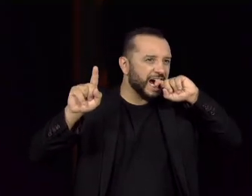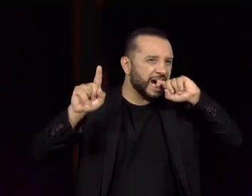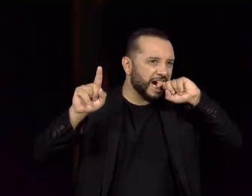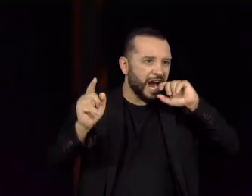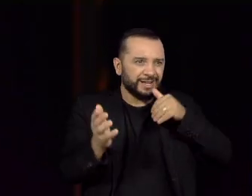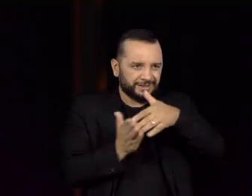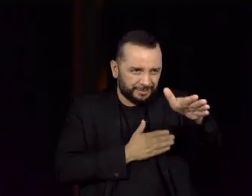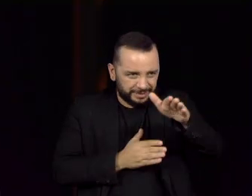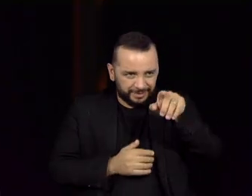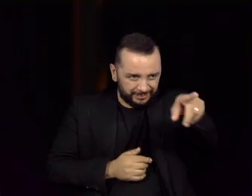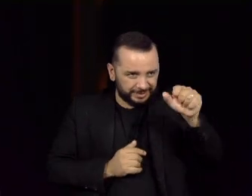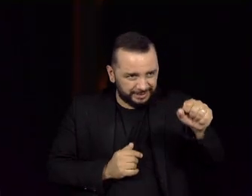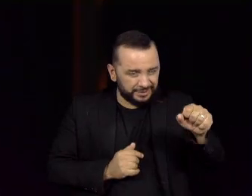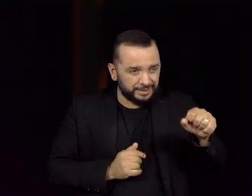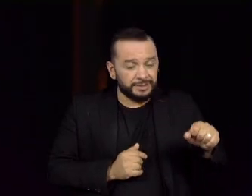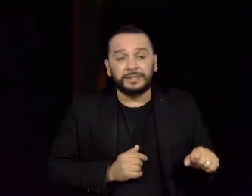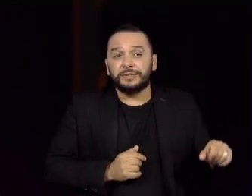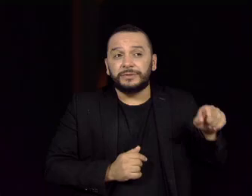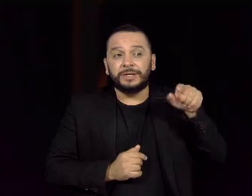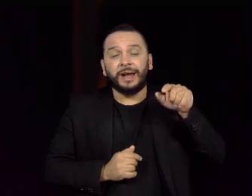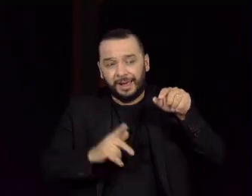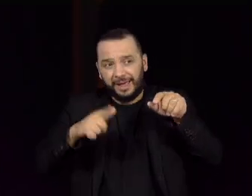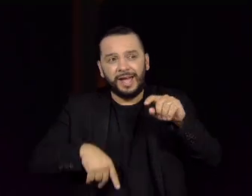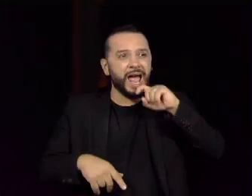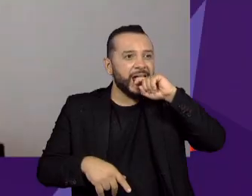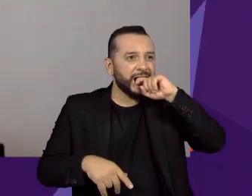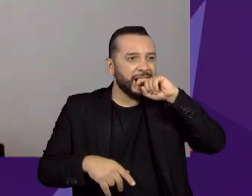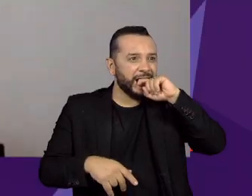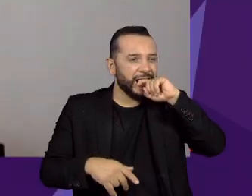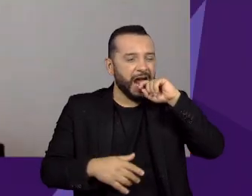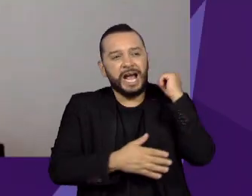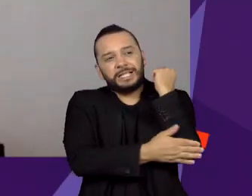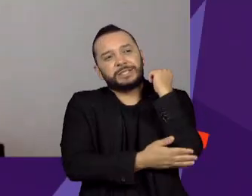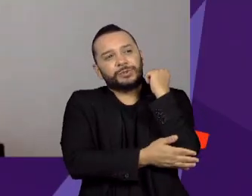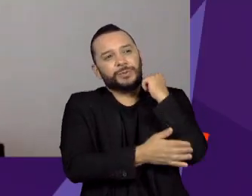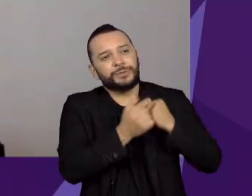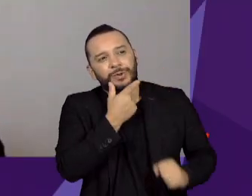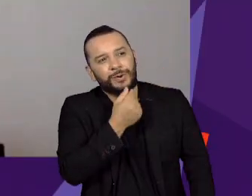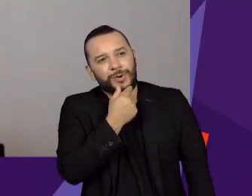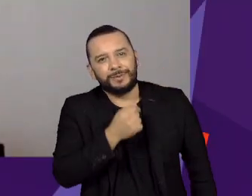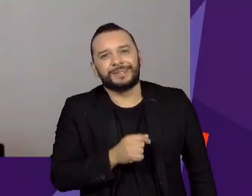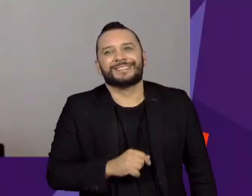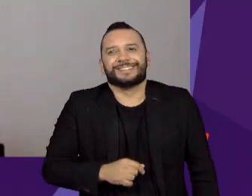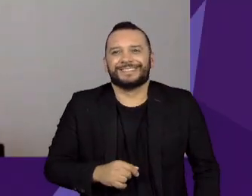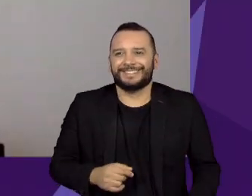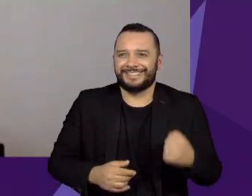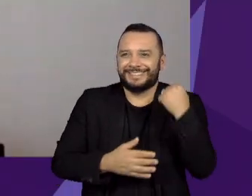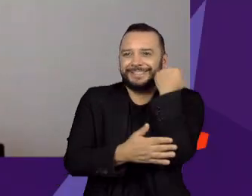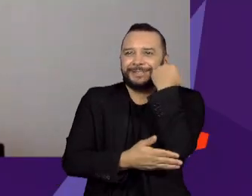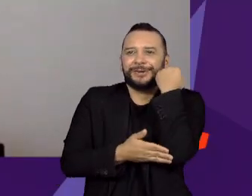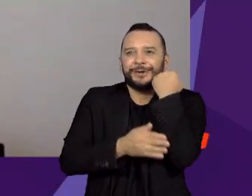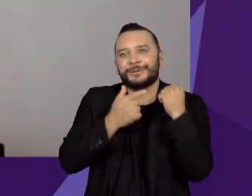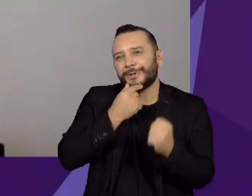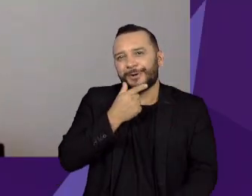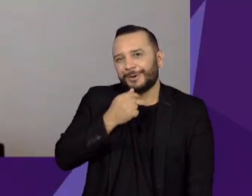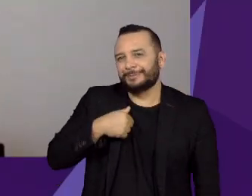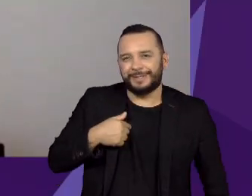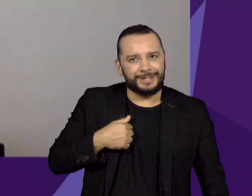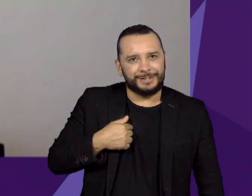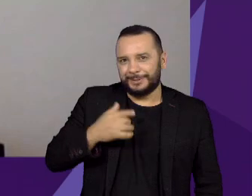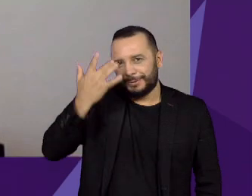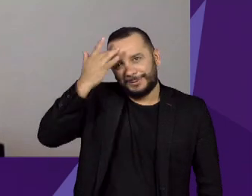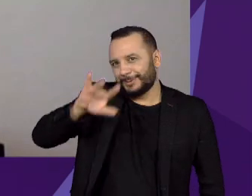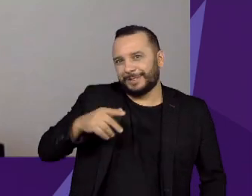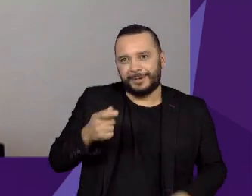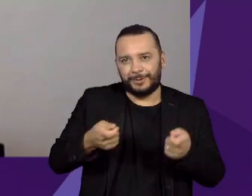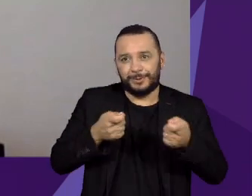foi vítima daquele tão temido ciúme de homem? Ciúme de homem eu nunca soube administrar mesmo, não.